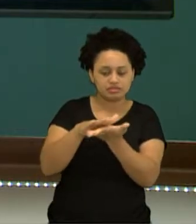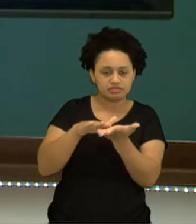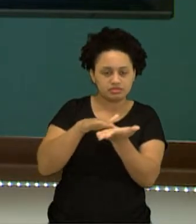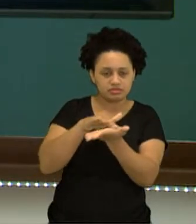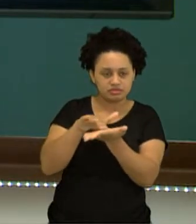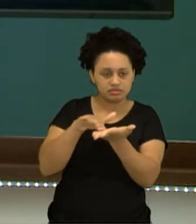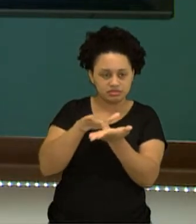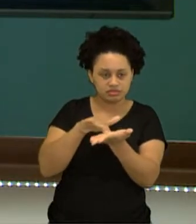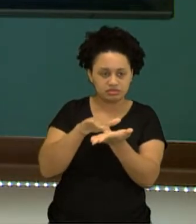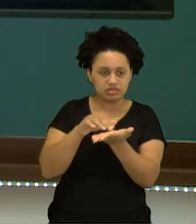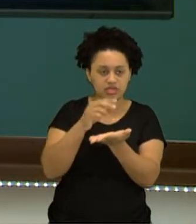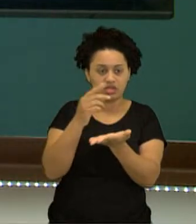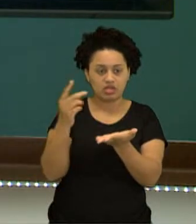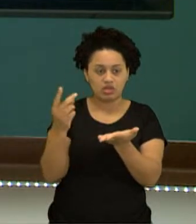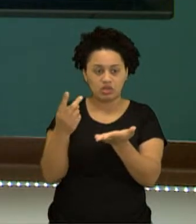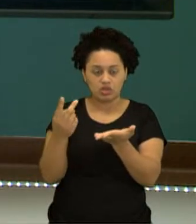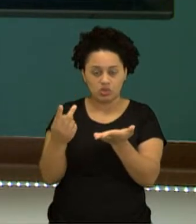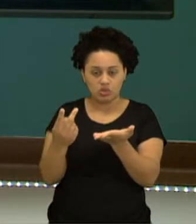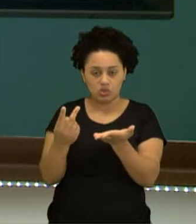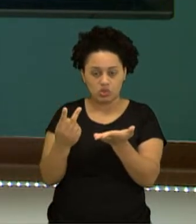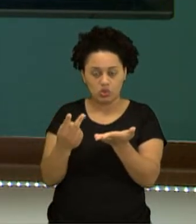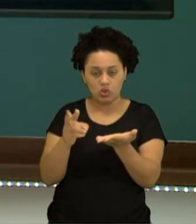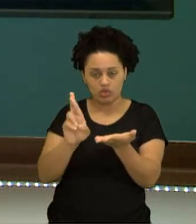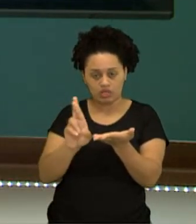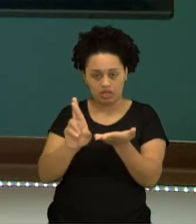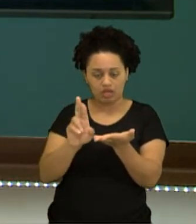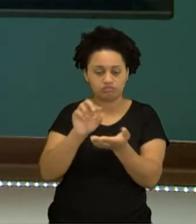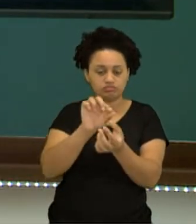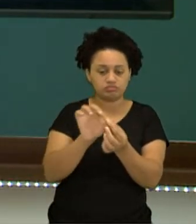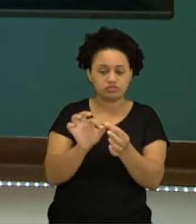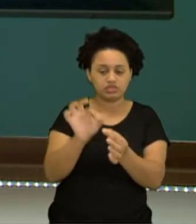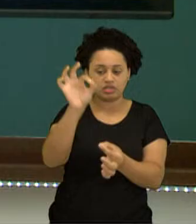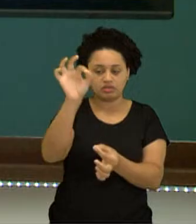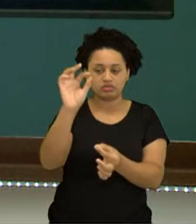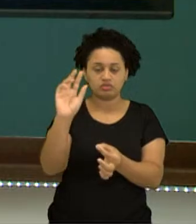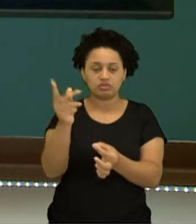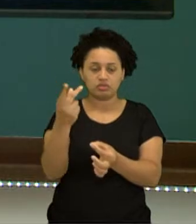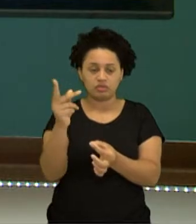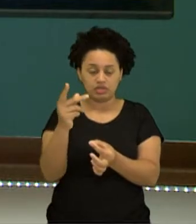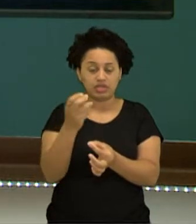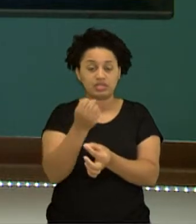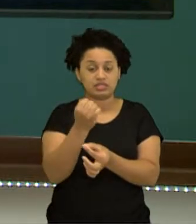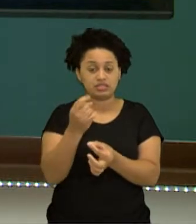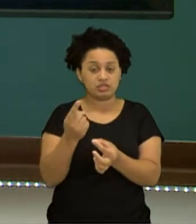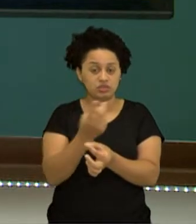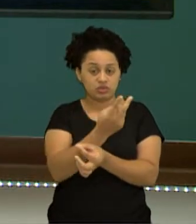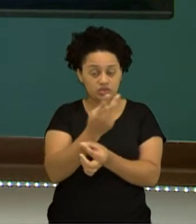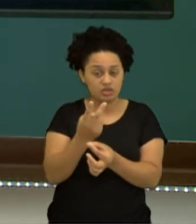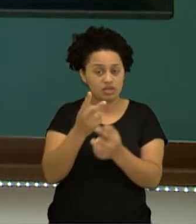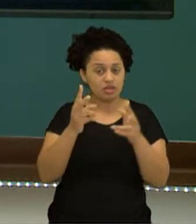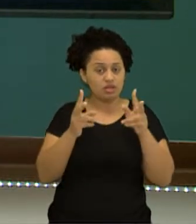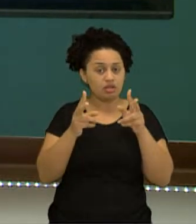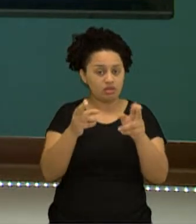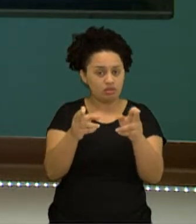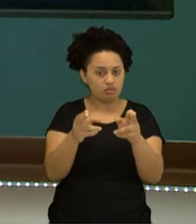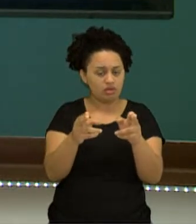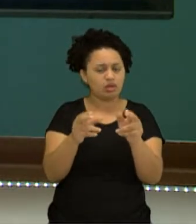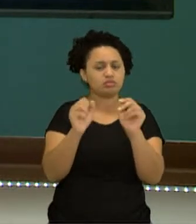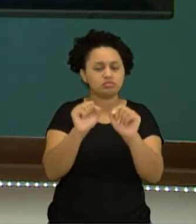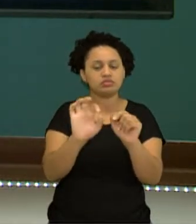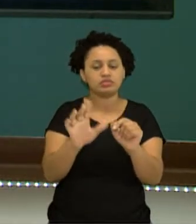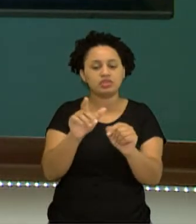quadrilátero é 2R e a altura é H, se esses dois forem iguais, que é o caso de um